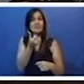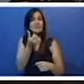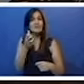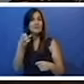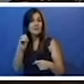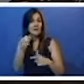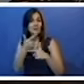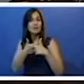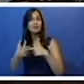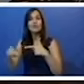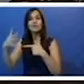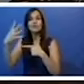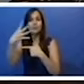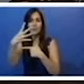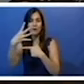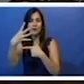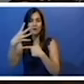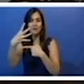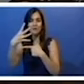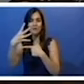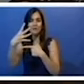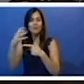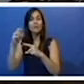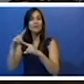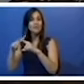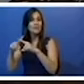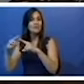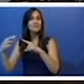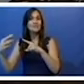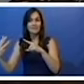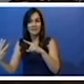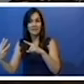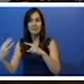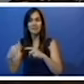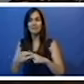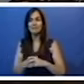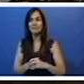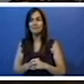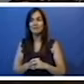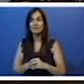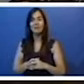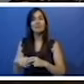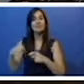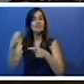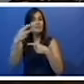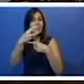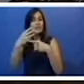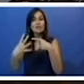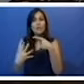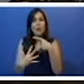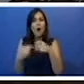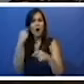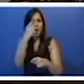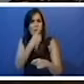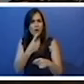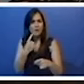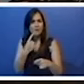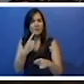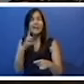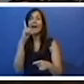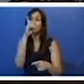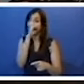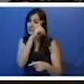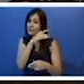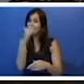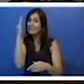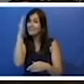minutos dividido por 4 x 3 três quartos de hora quer dizer é difícil a pessoa